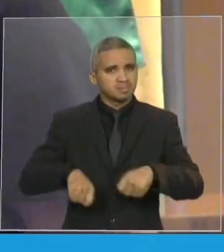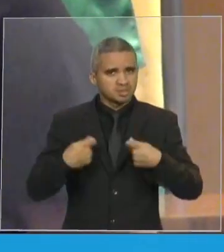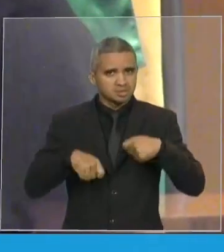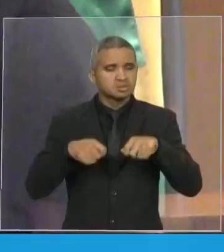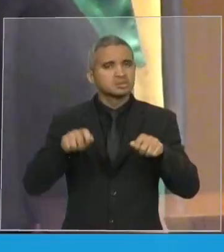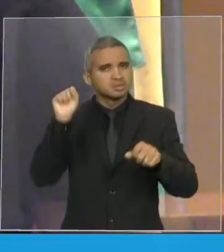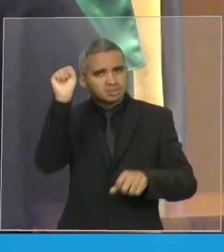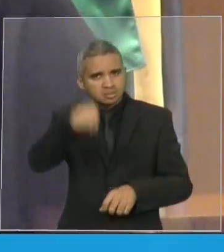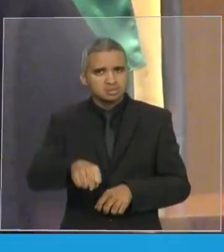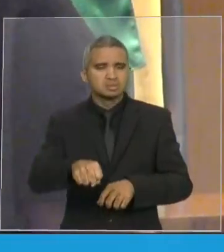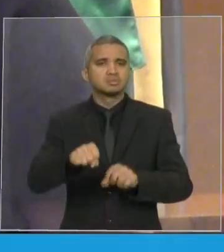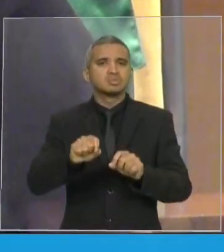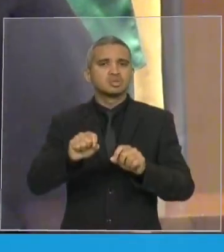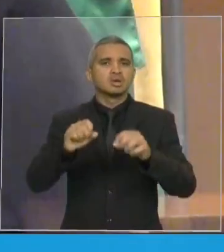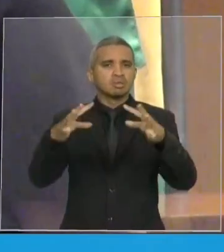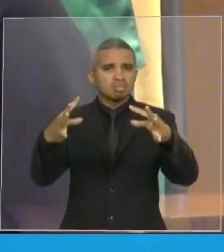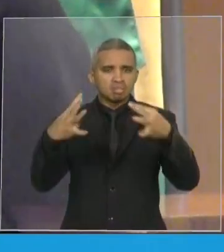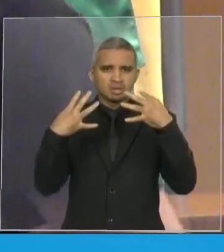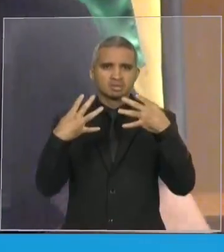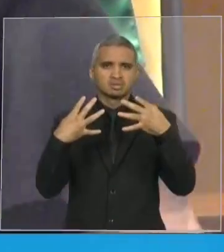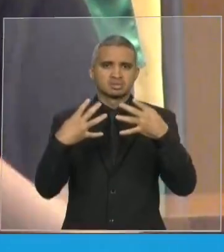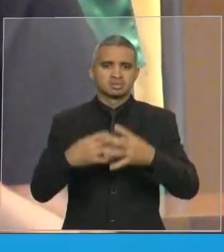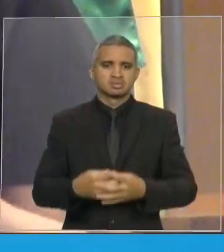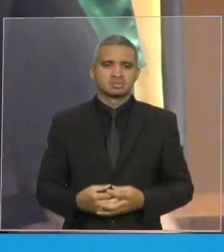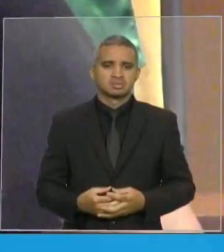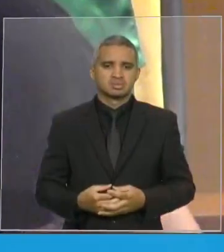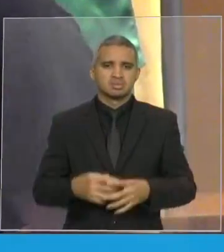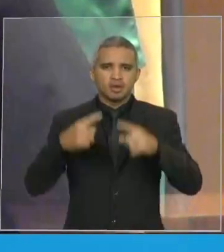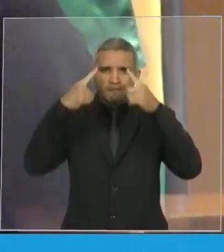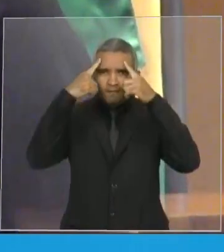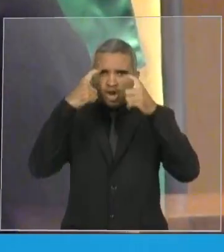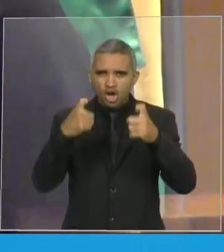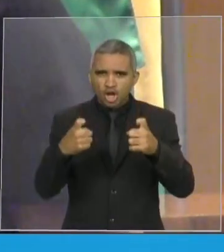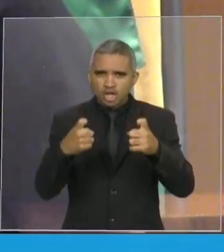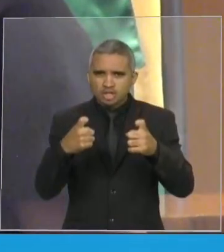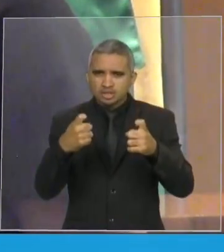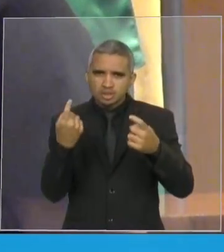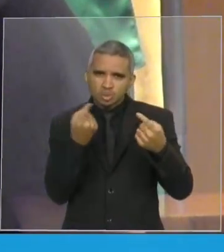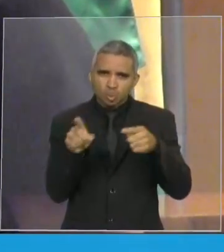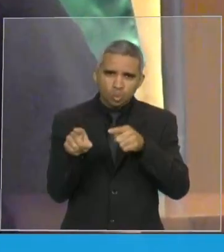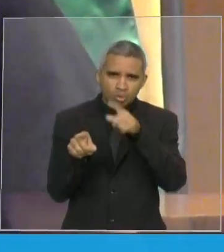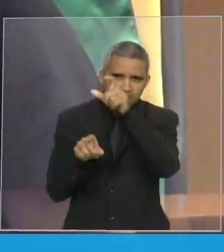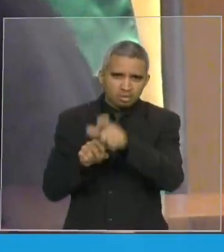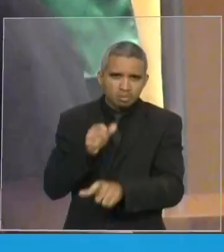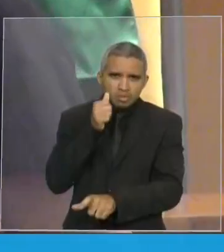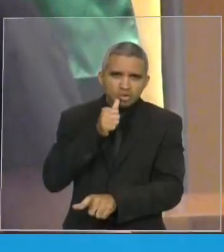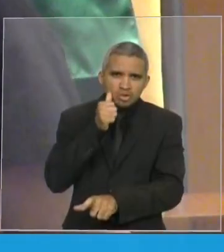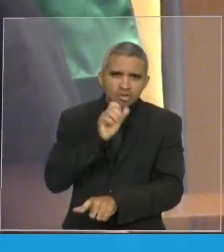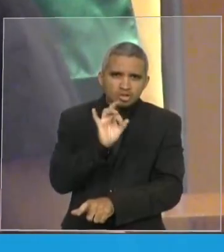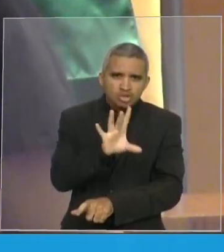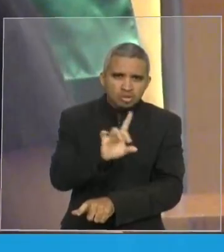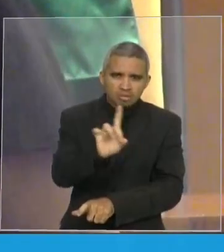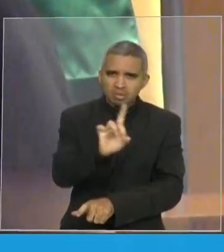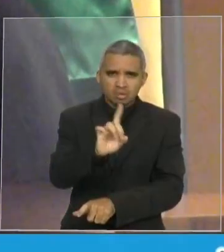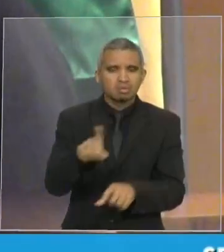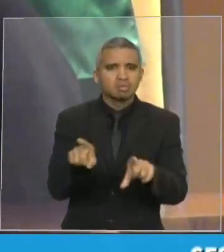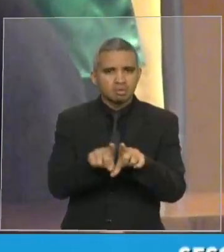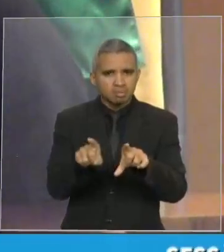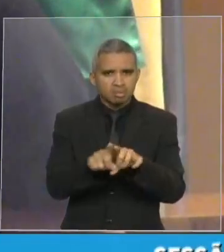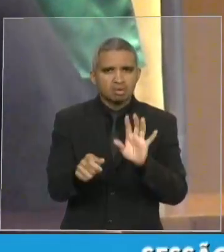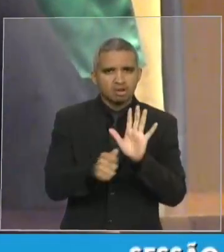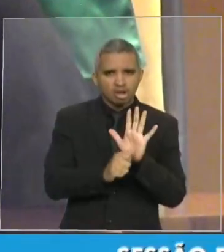que está em todo lugar, não só com nós, mulheres, mas as drogas, que